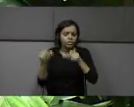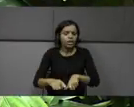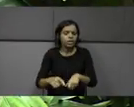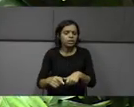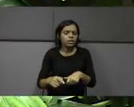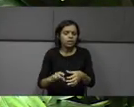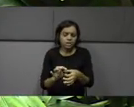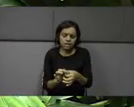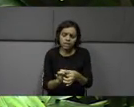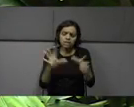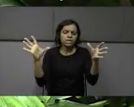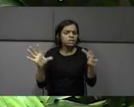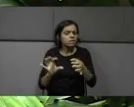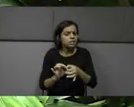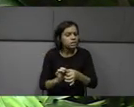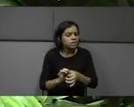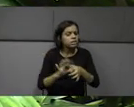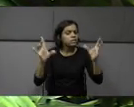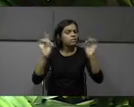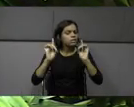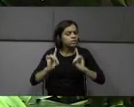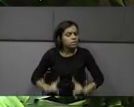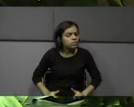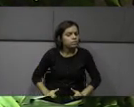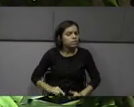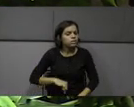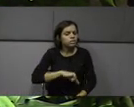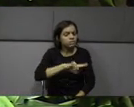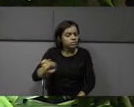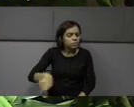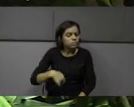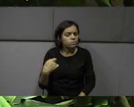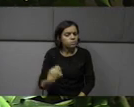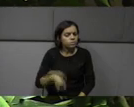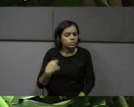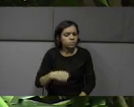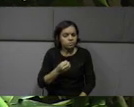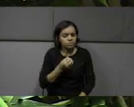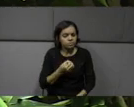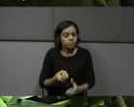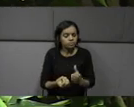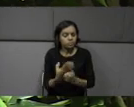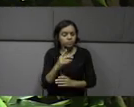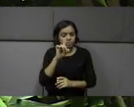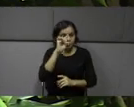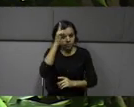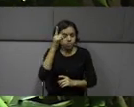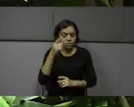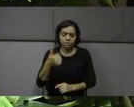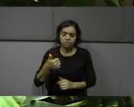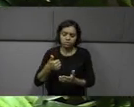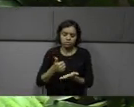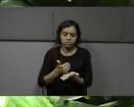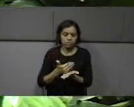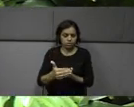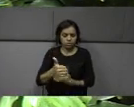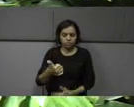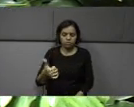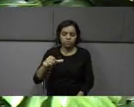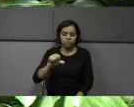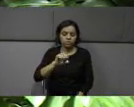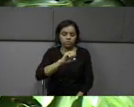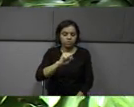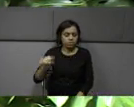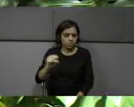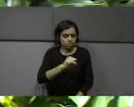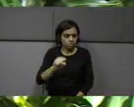do processo democrático né gente cria aí é a partir de 88 uma perspectiva de